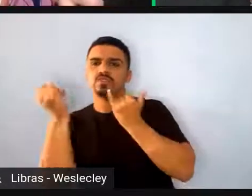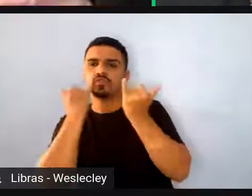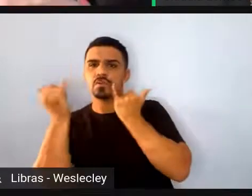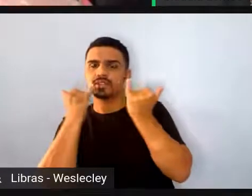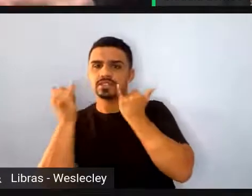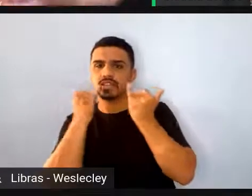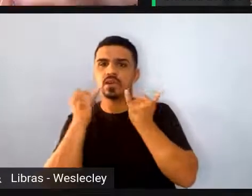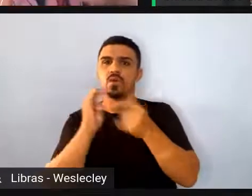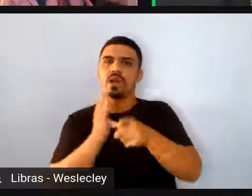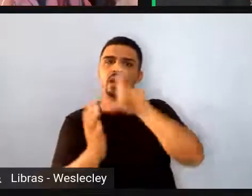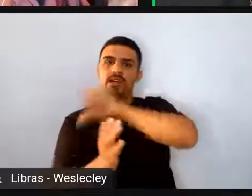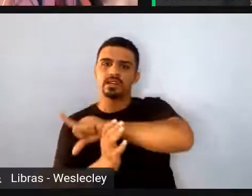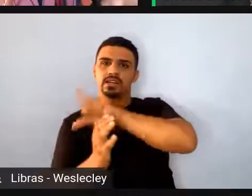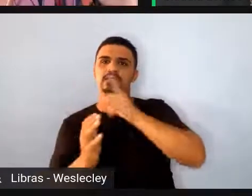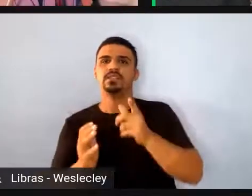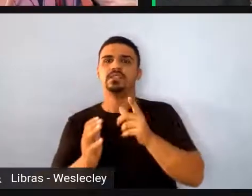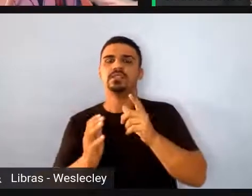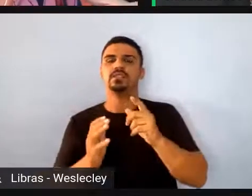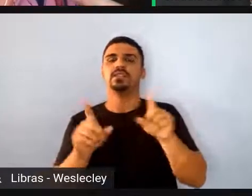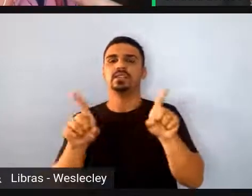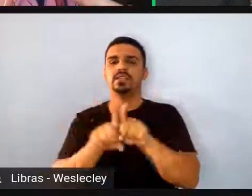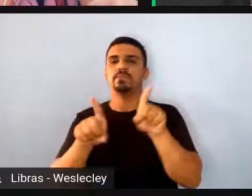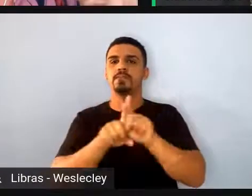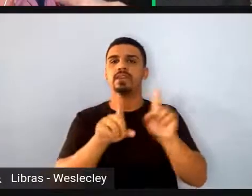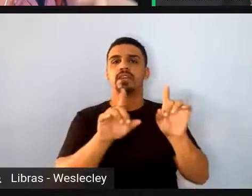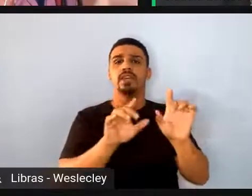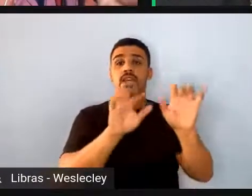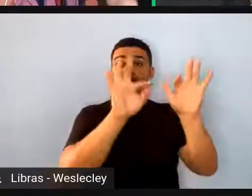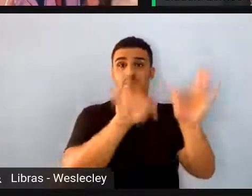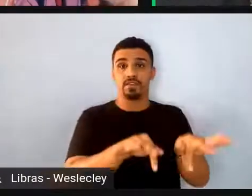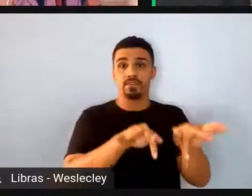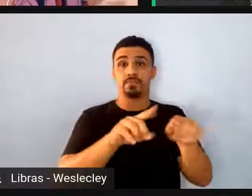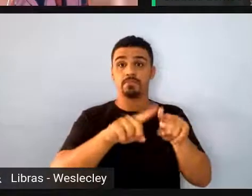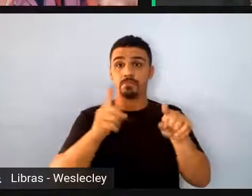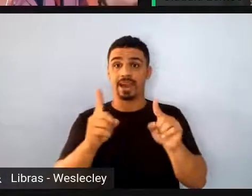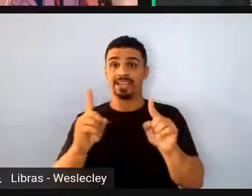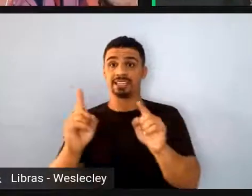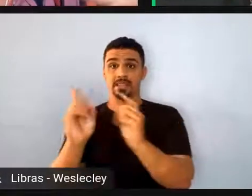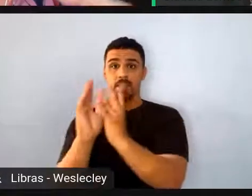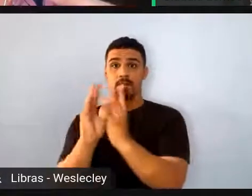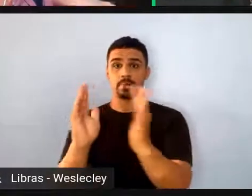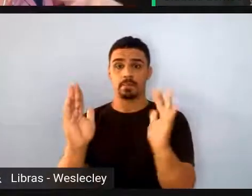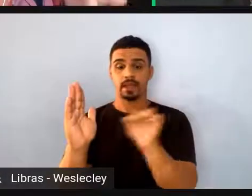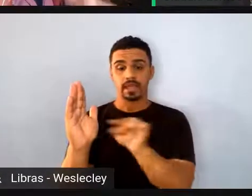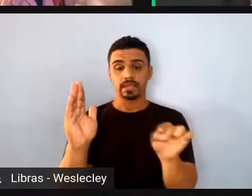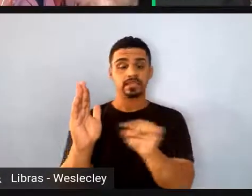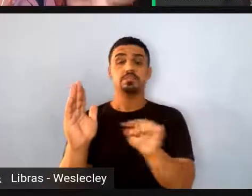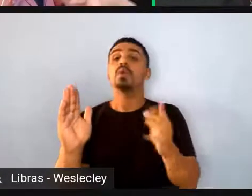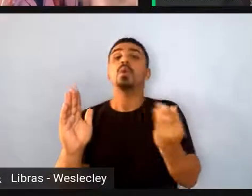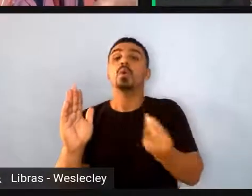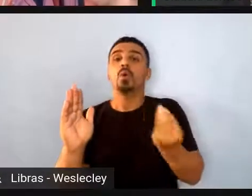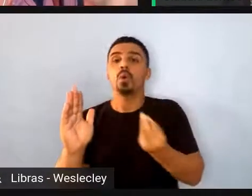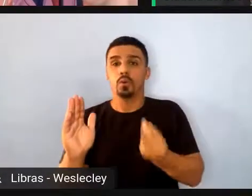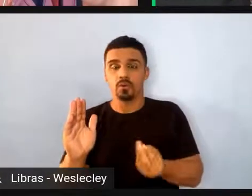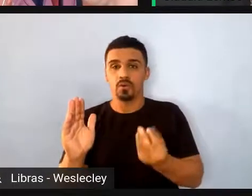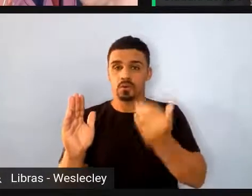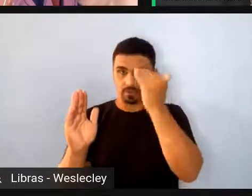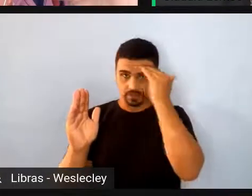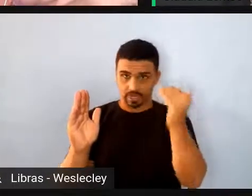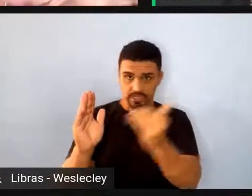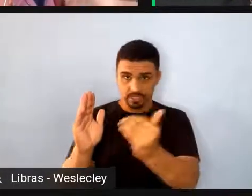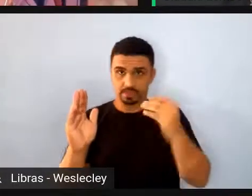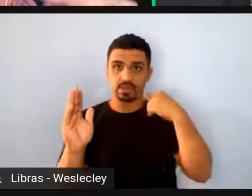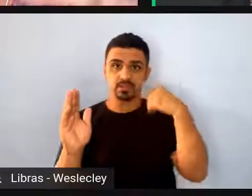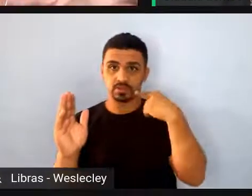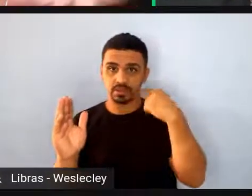sessão, existe o respeito à liturgia, né? O respeito ao momento parlamentar,